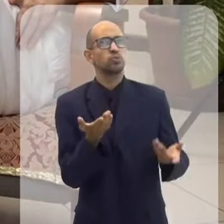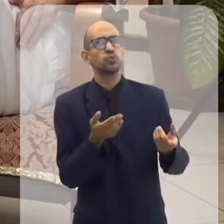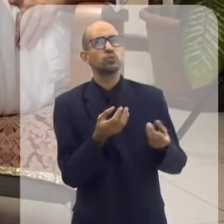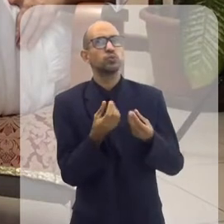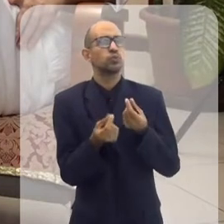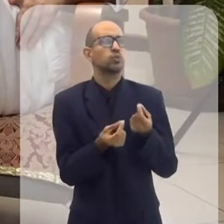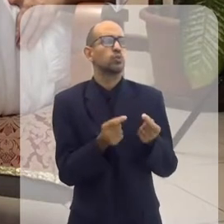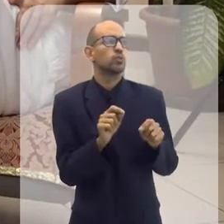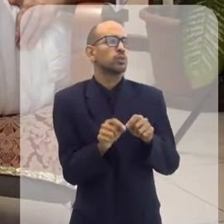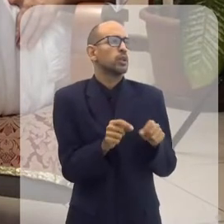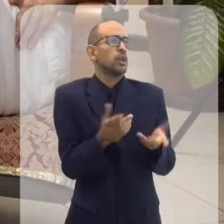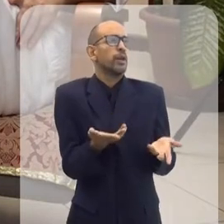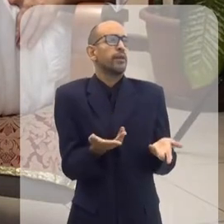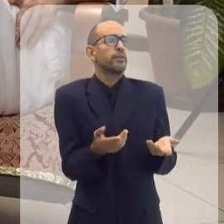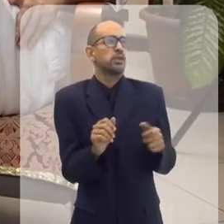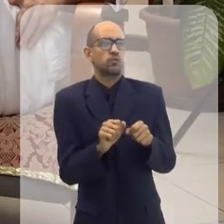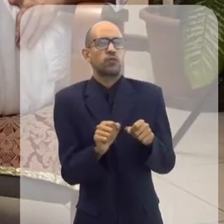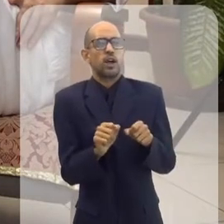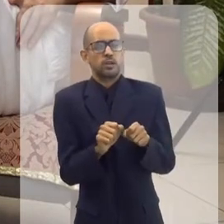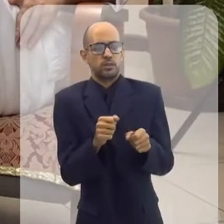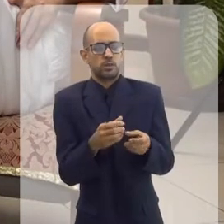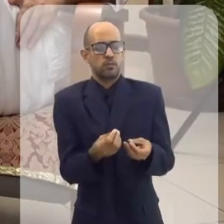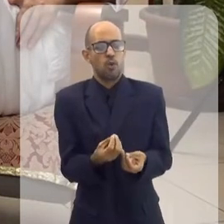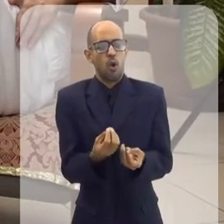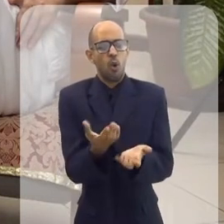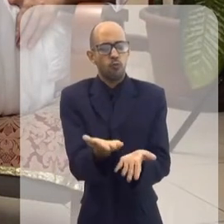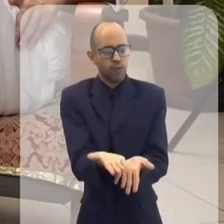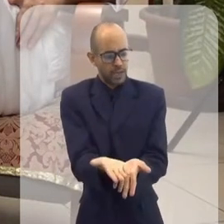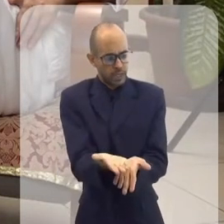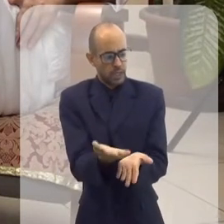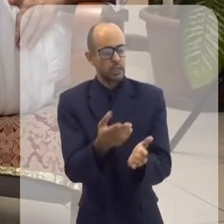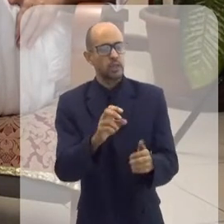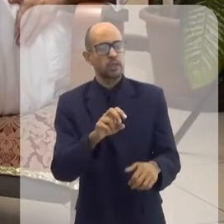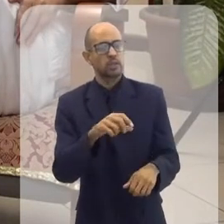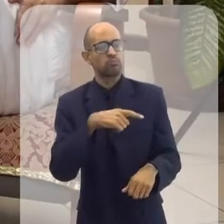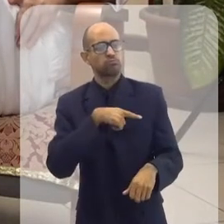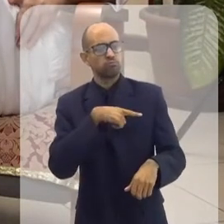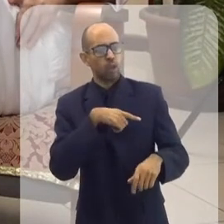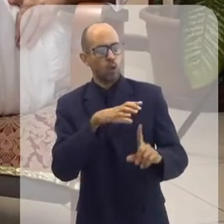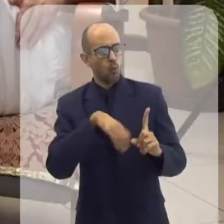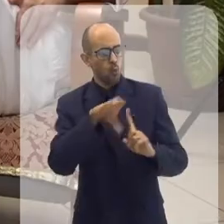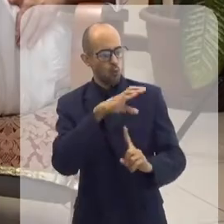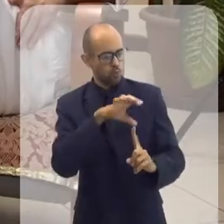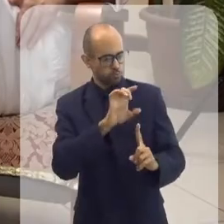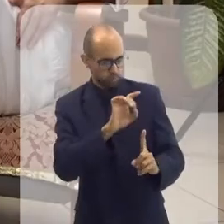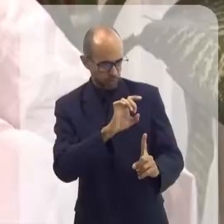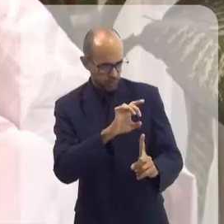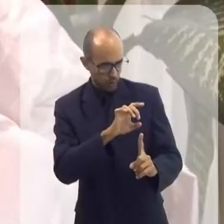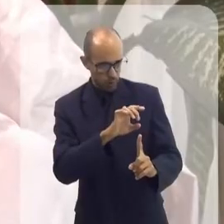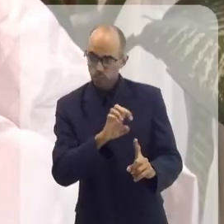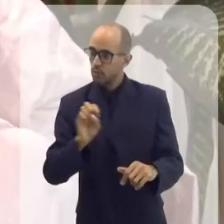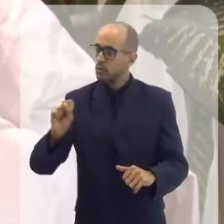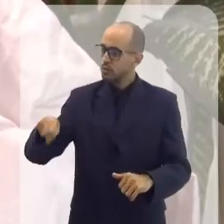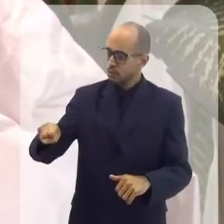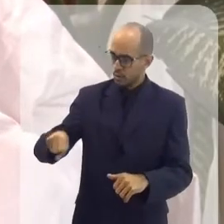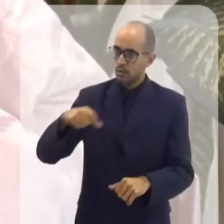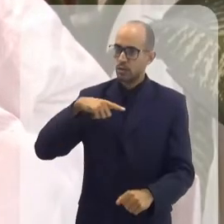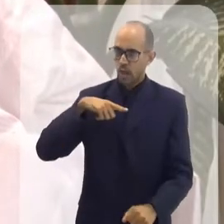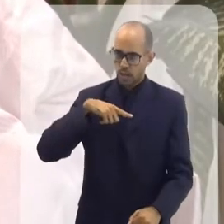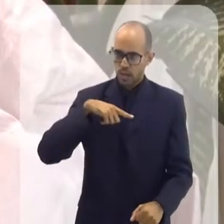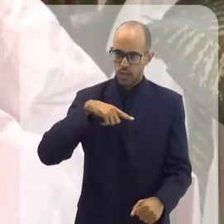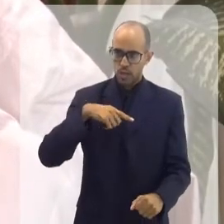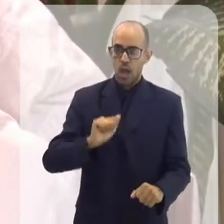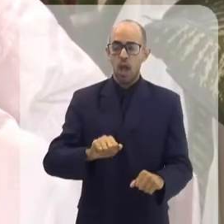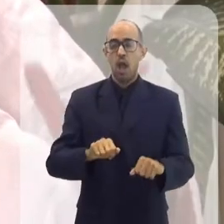de vocês fazem alguma oferenda tem algum ritual para isso tem peixinho